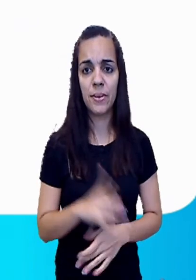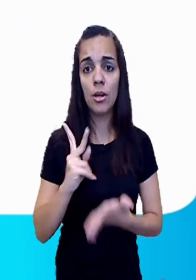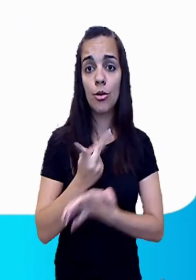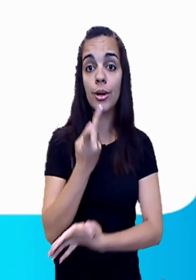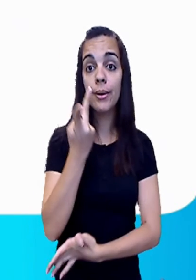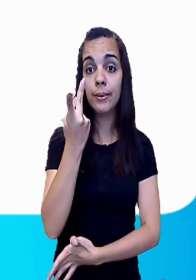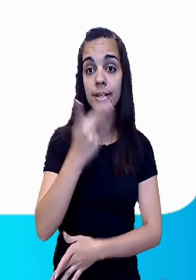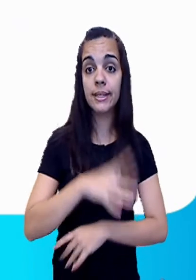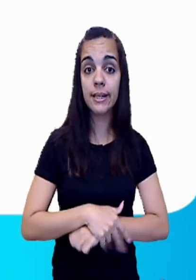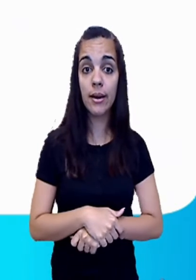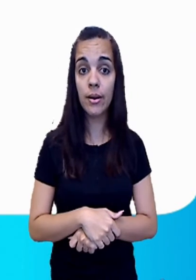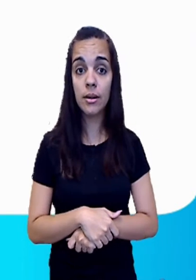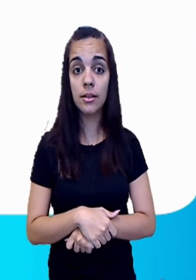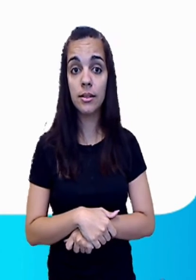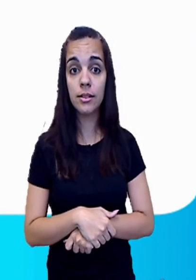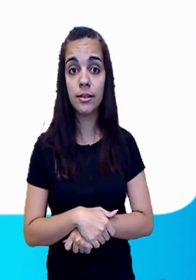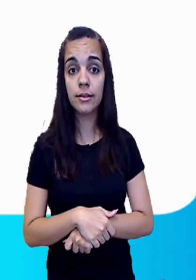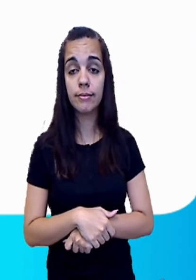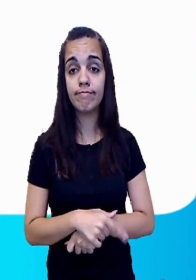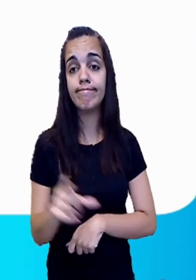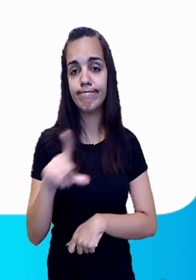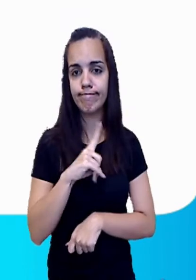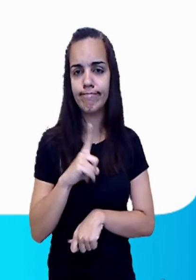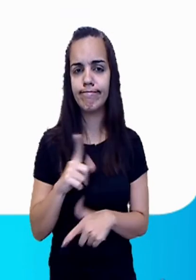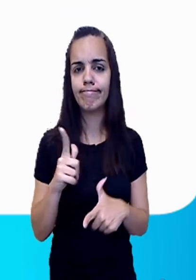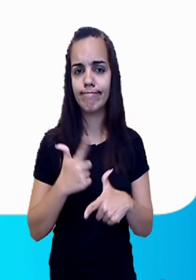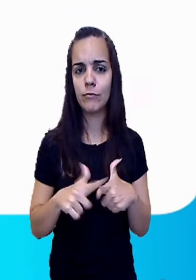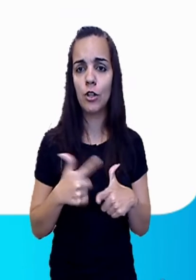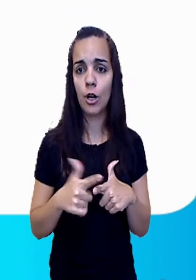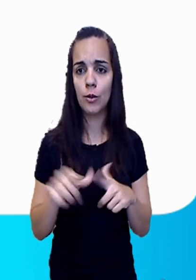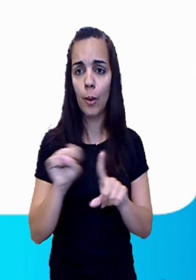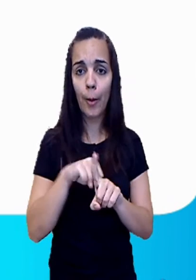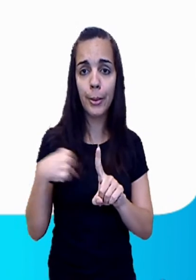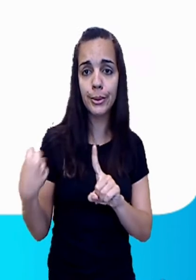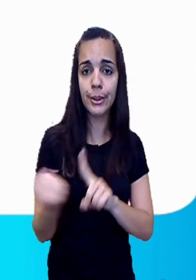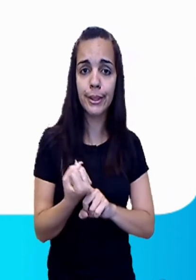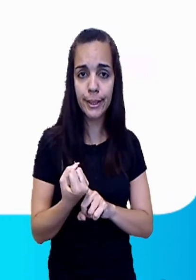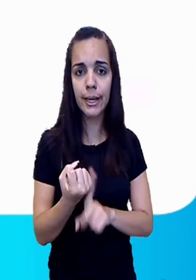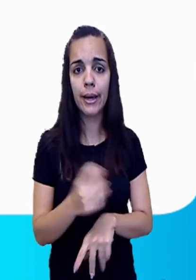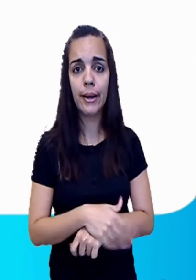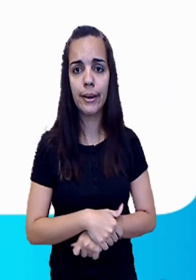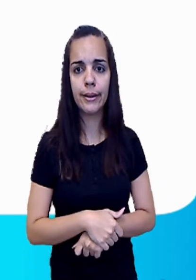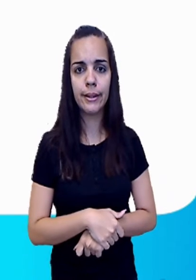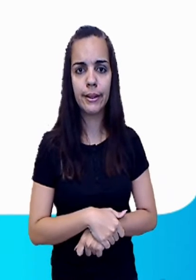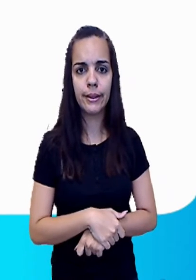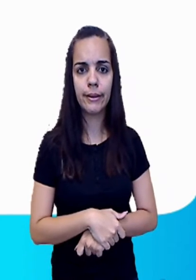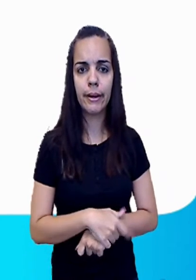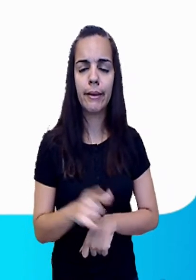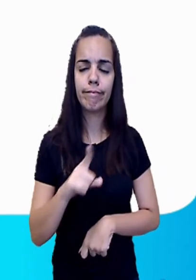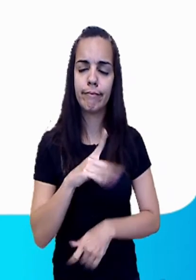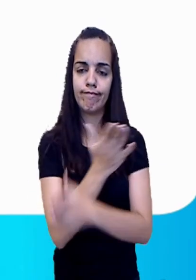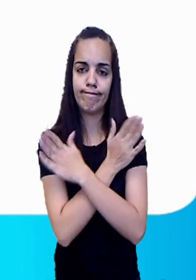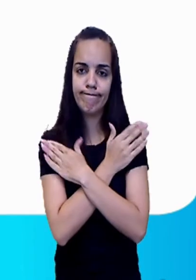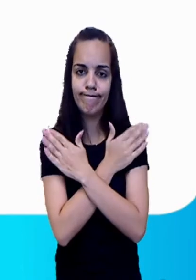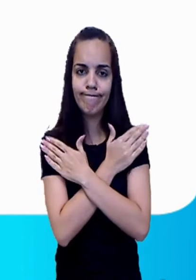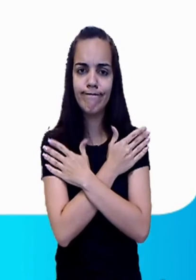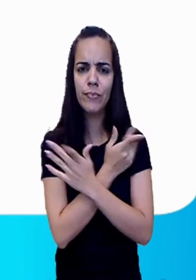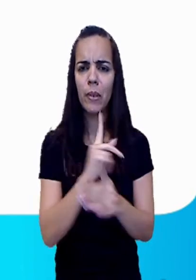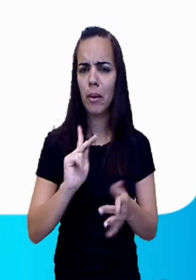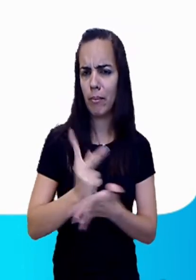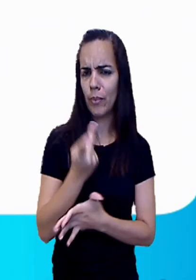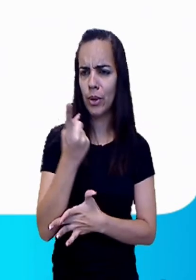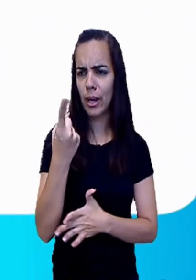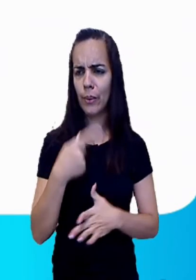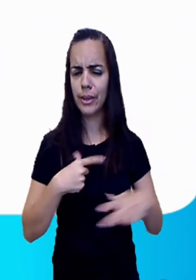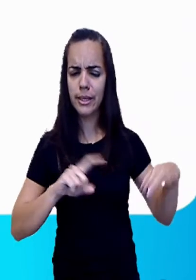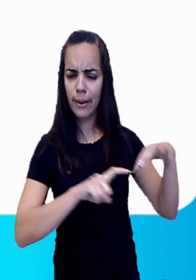aconteceu? Além disso, os problemas sociais, olha lá, desemprego. Como o desemprego pode afetar a mineração? Por